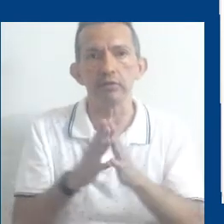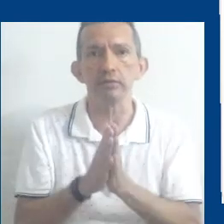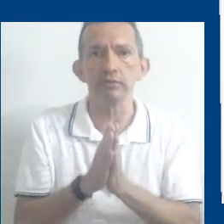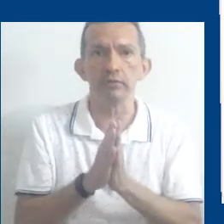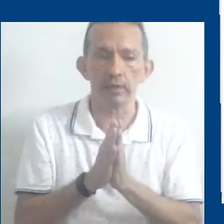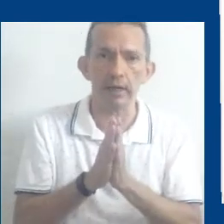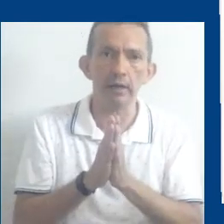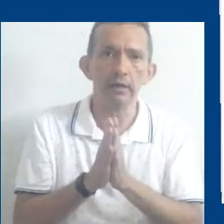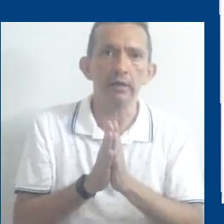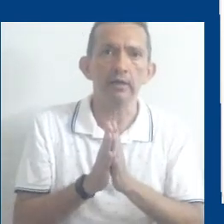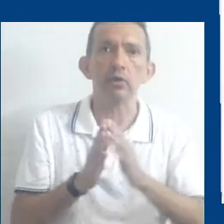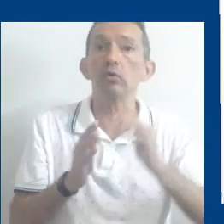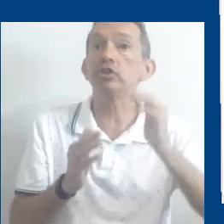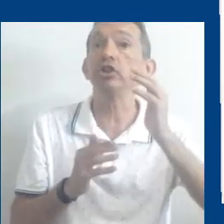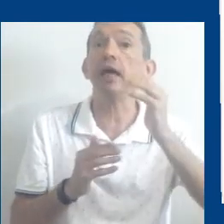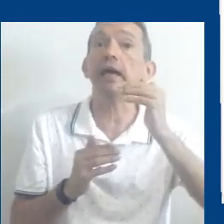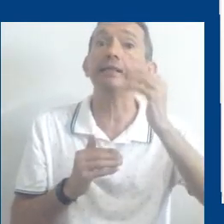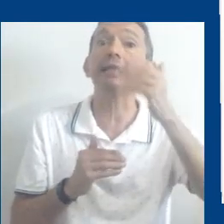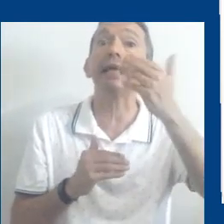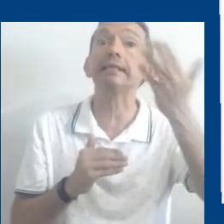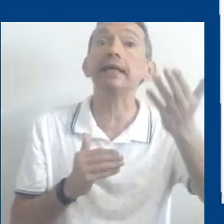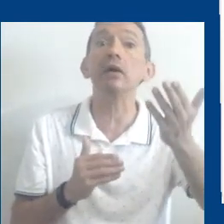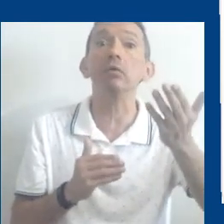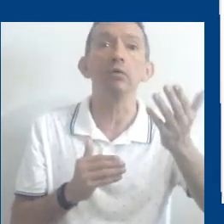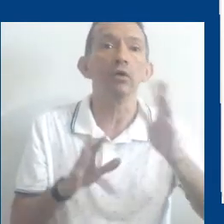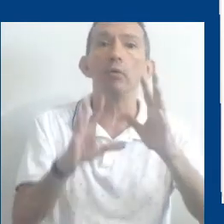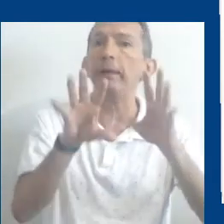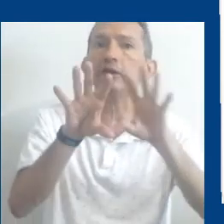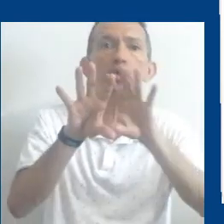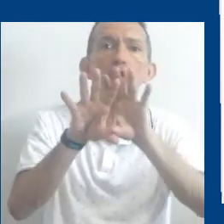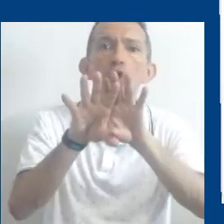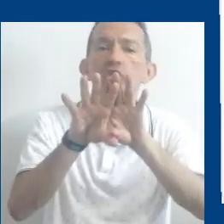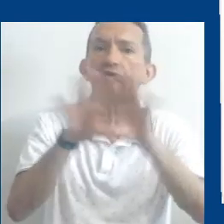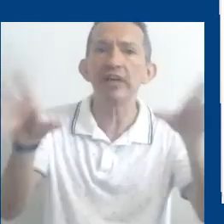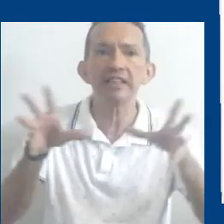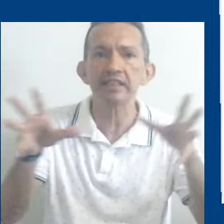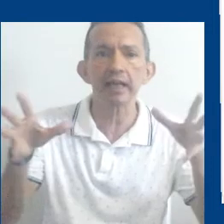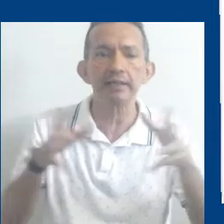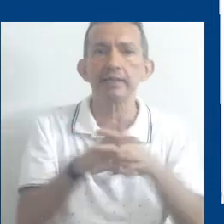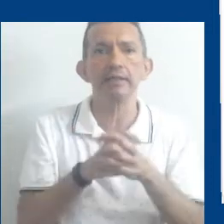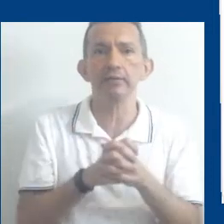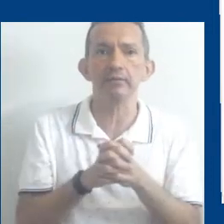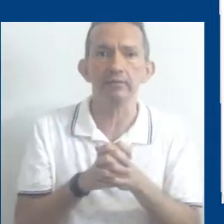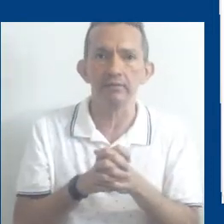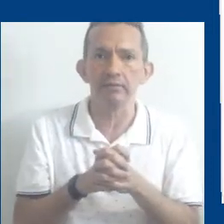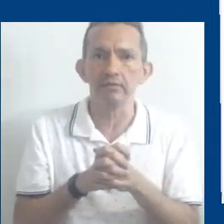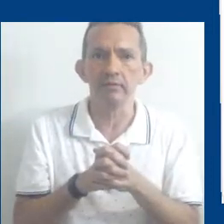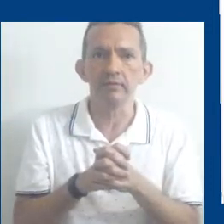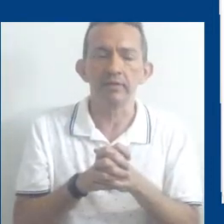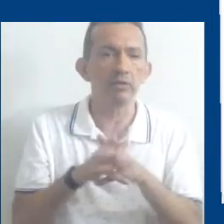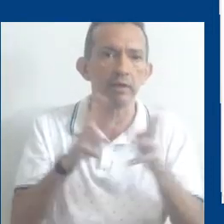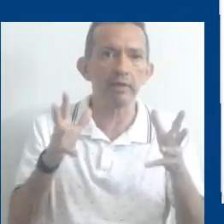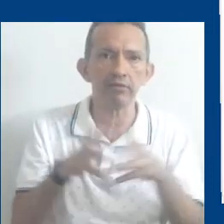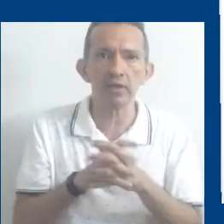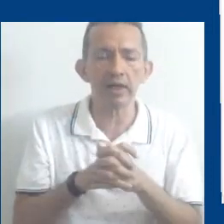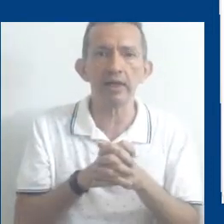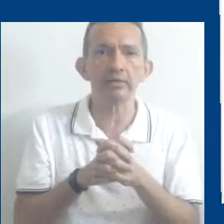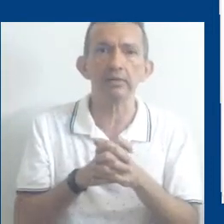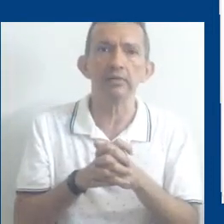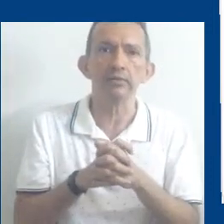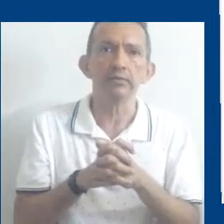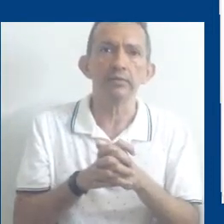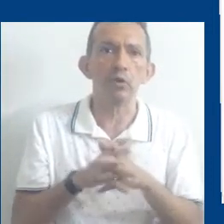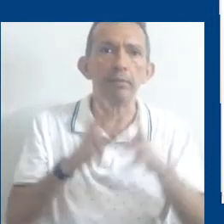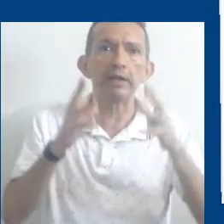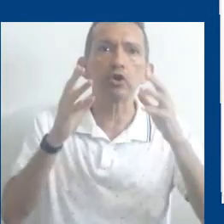diversas, tá? Então, excreção, complexo de Golgi não faz excreção. Esse é um termo